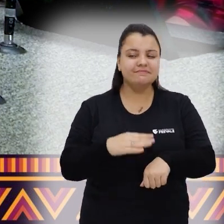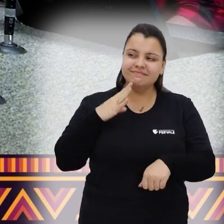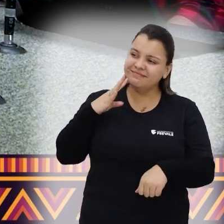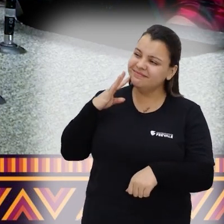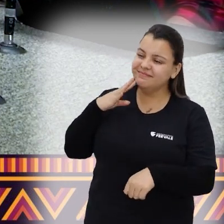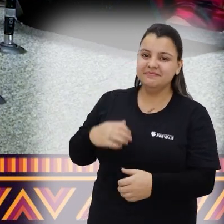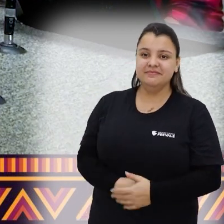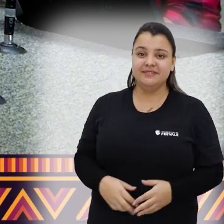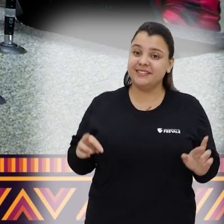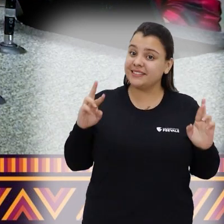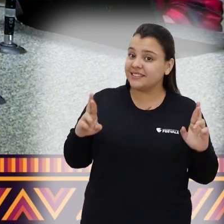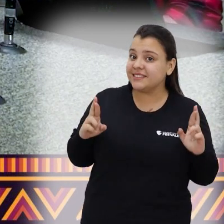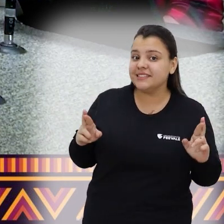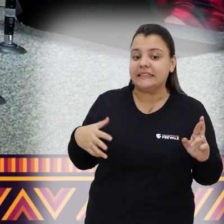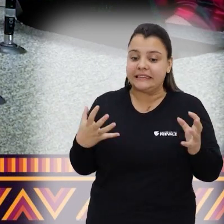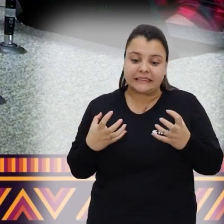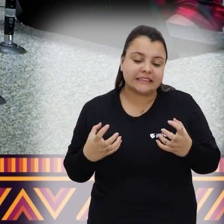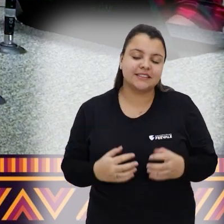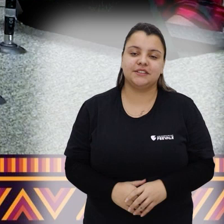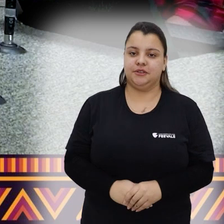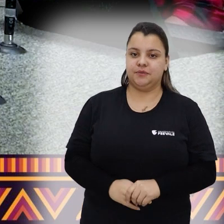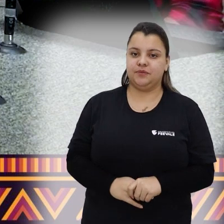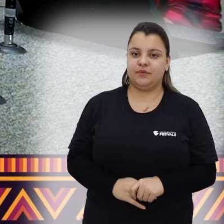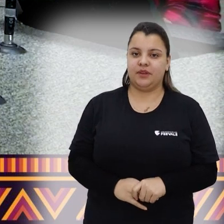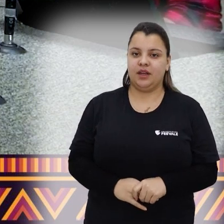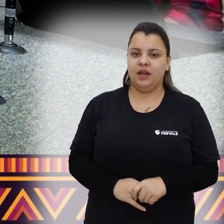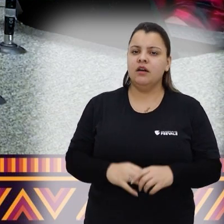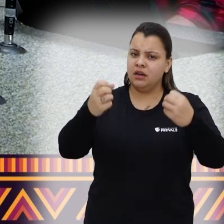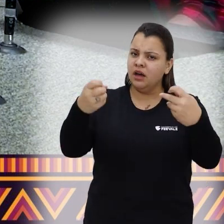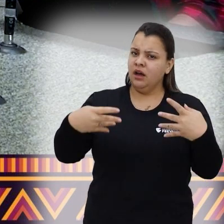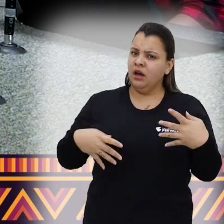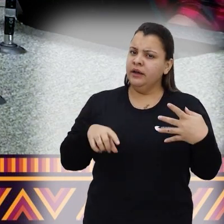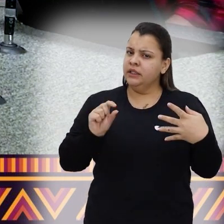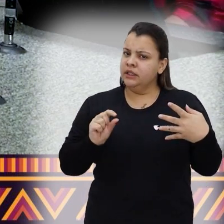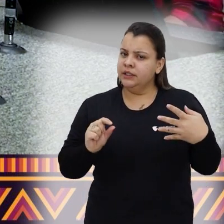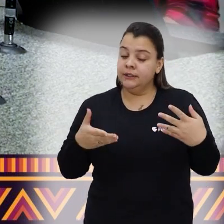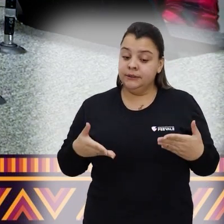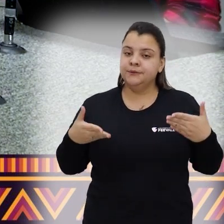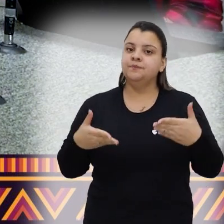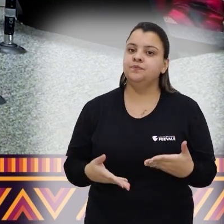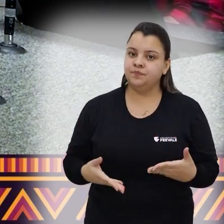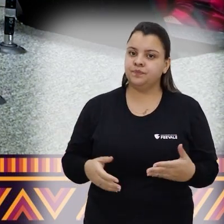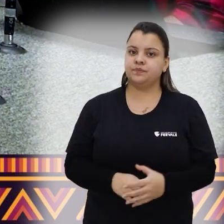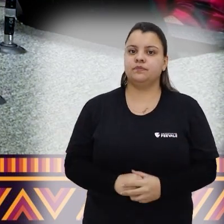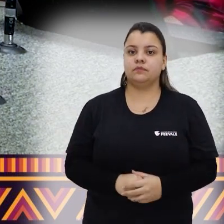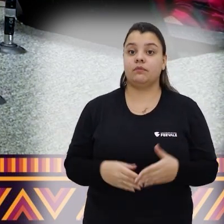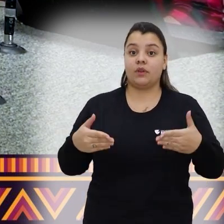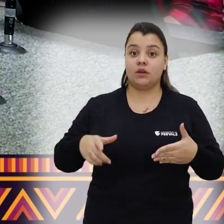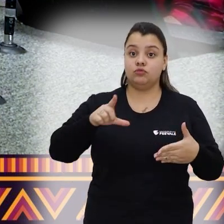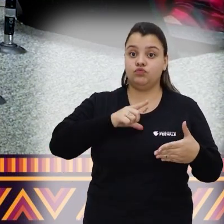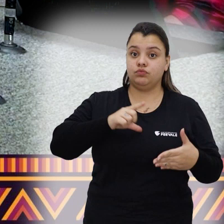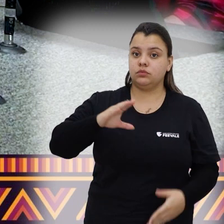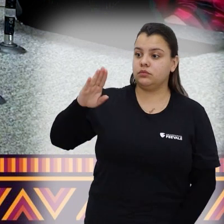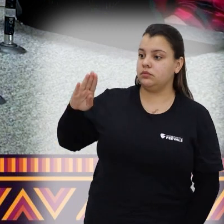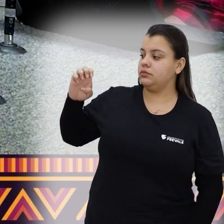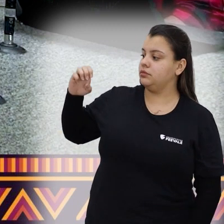esperado. Muito esperado. Eu tenho que explicar um pouquinho sobre esse encontro, né? Por favor. Então, assim, nós temos aqui hoje o Benhur Rezende,